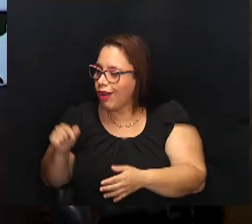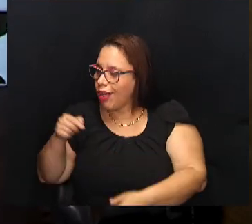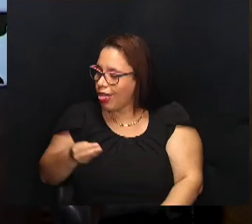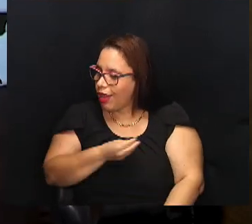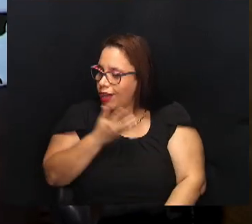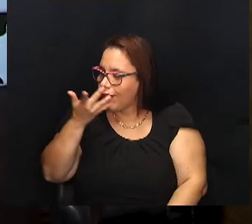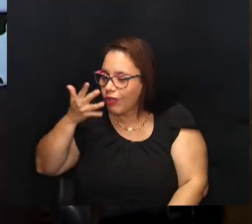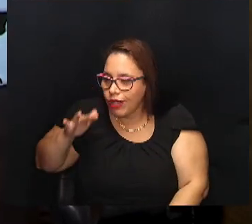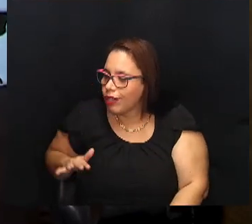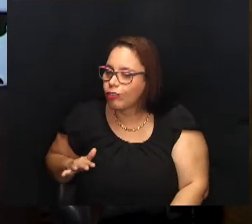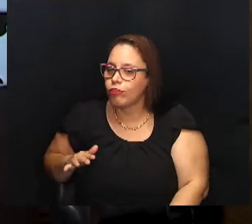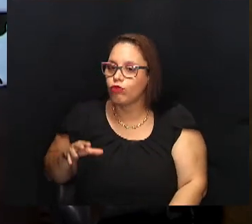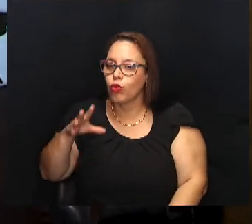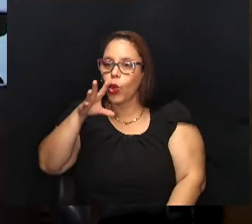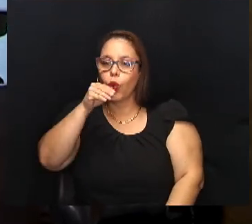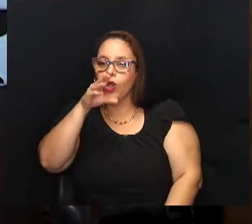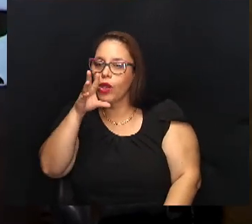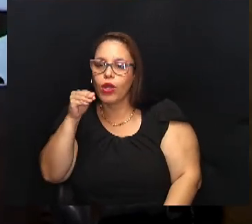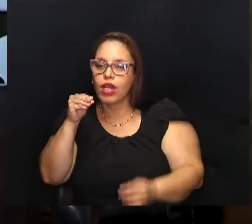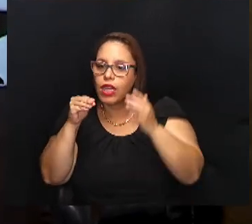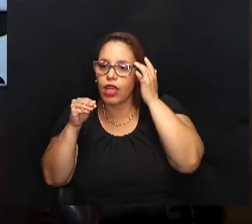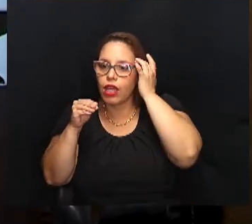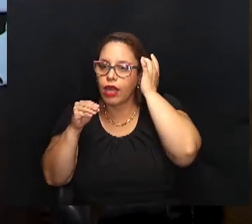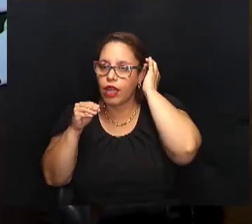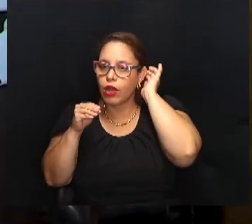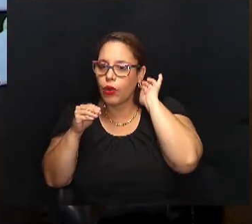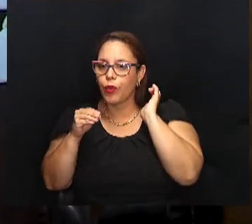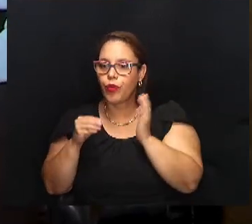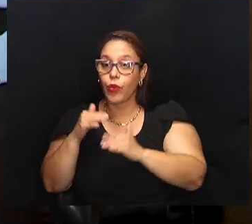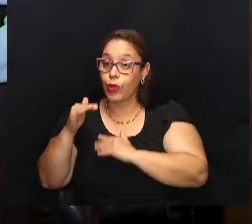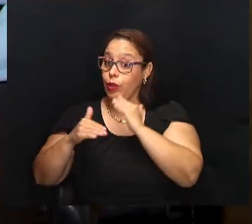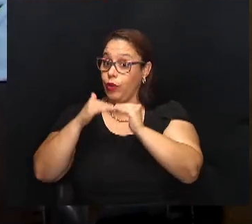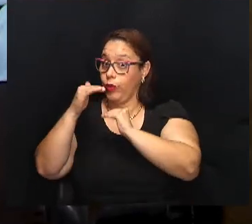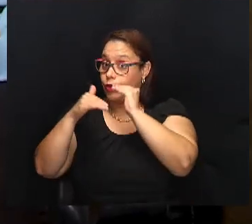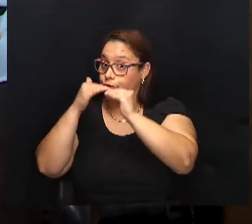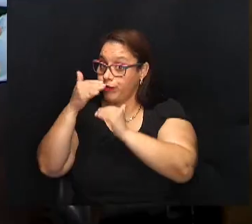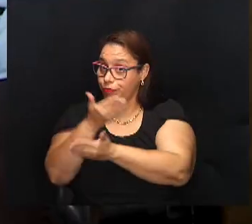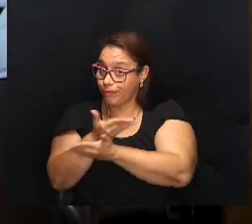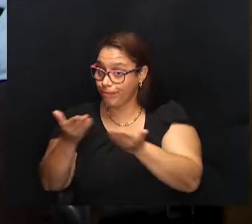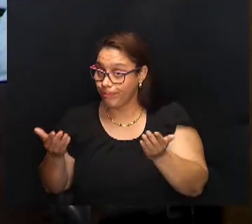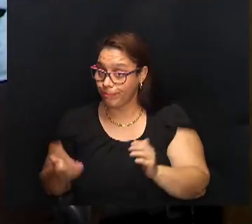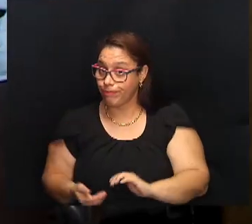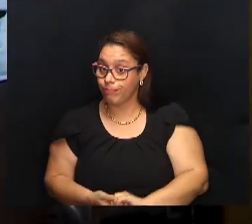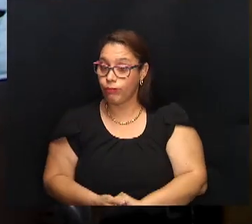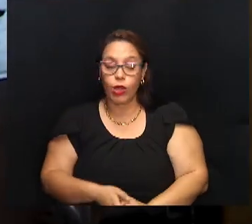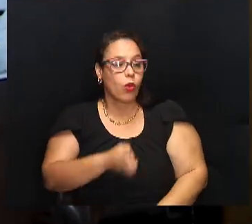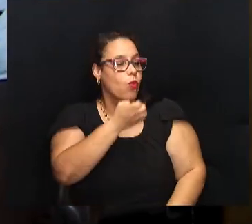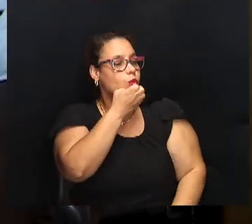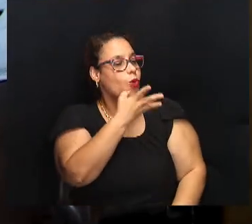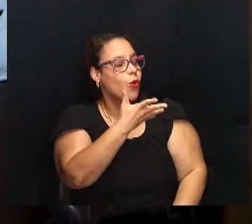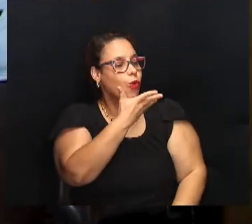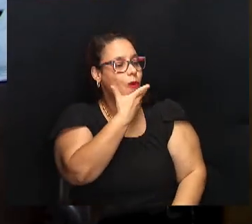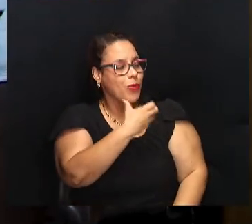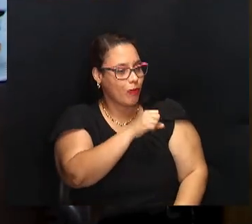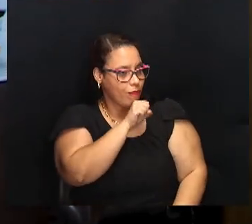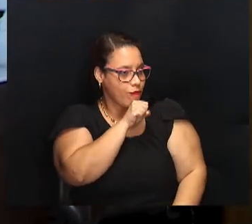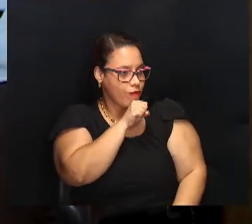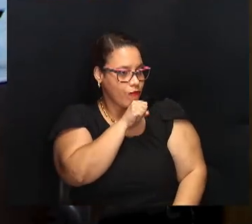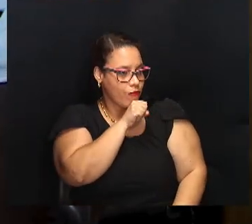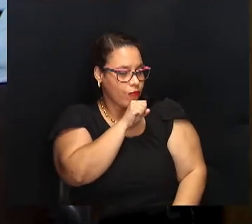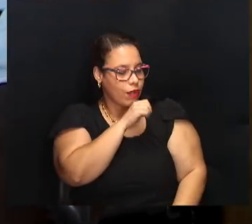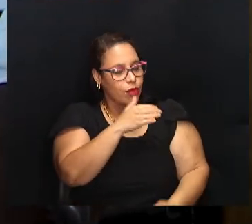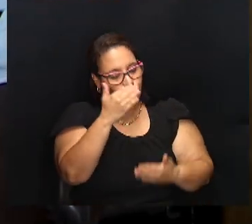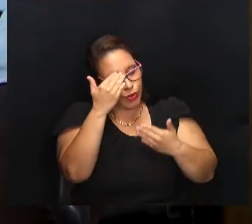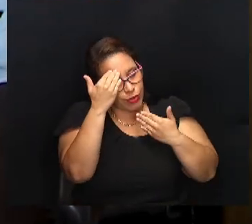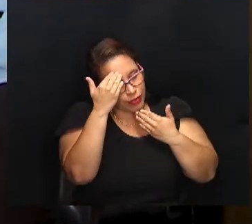dessas crianças, dos adolescentes, o desenvolvimento delas? Bom, como pai, eu fico vislumbrado